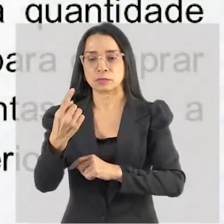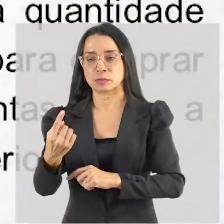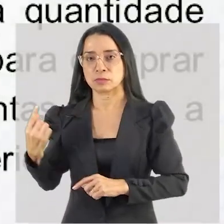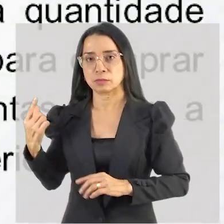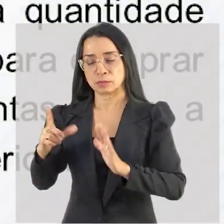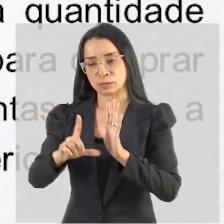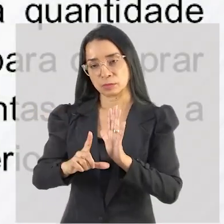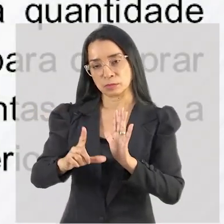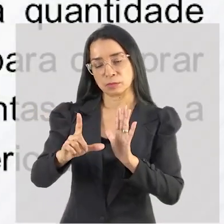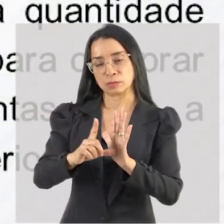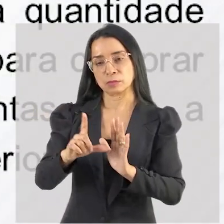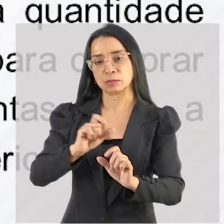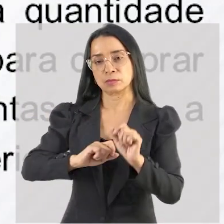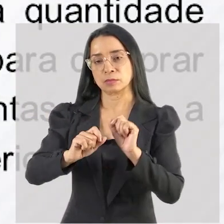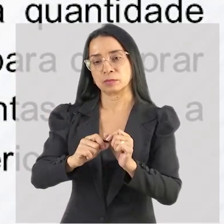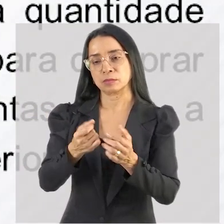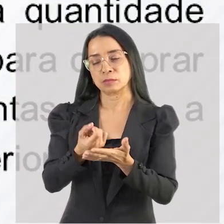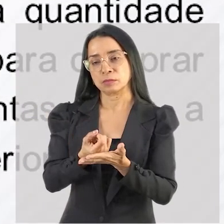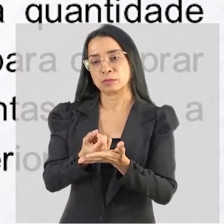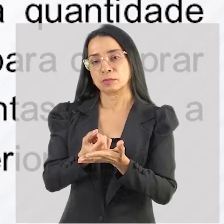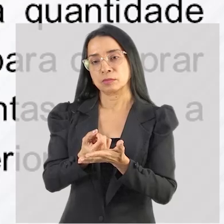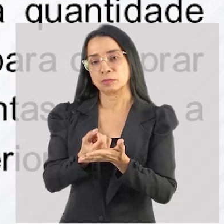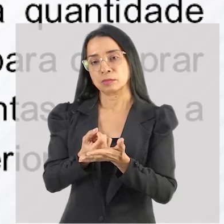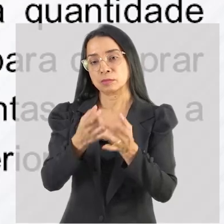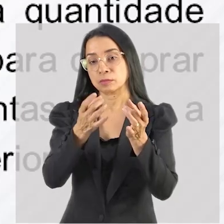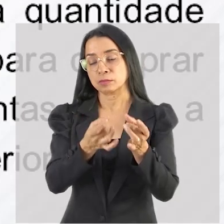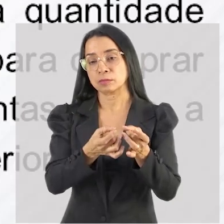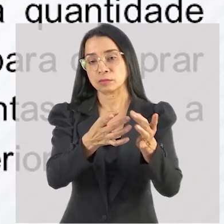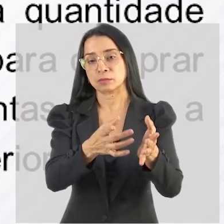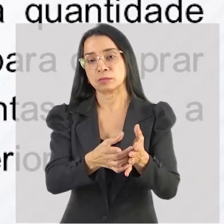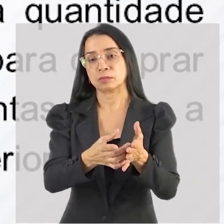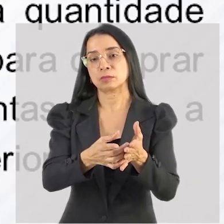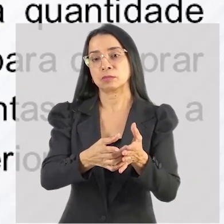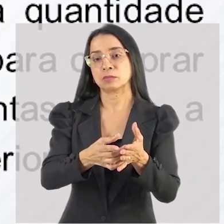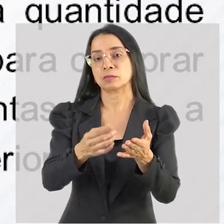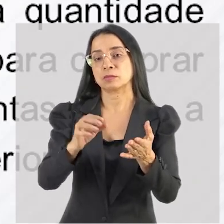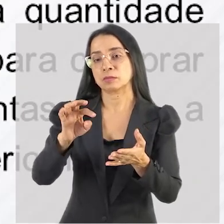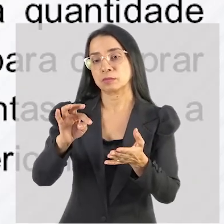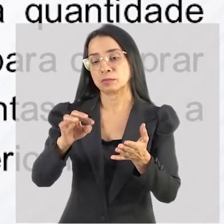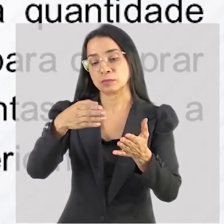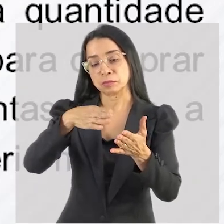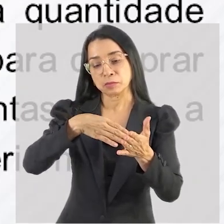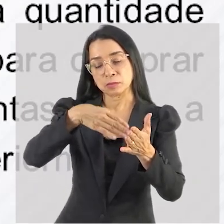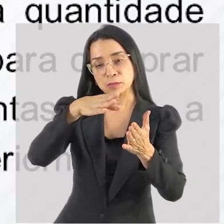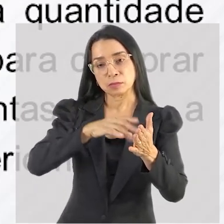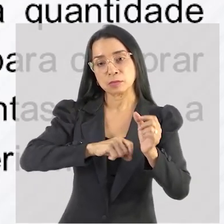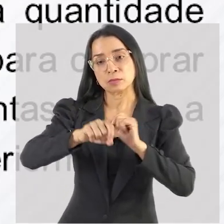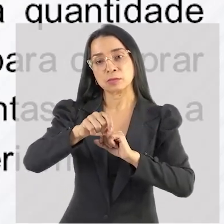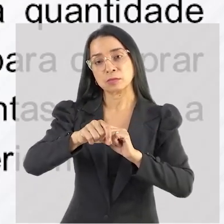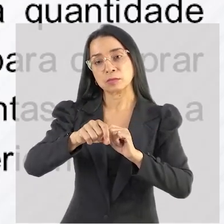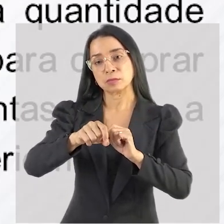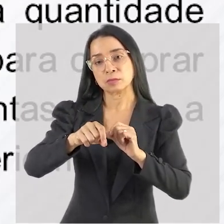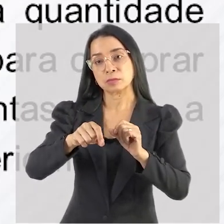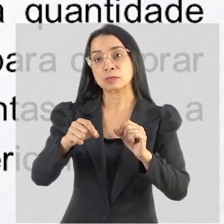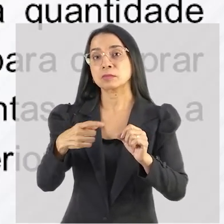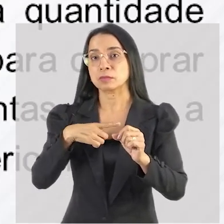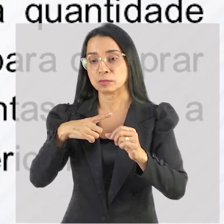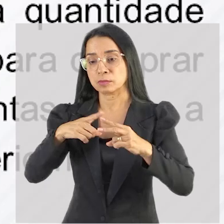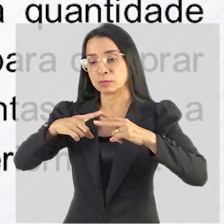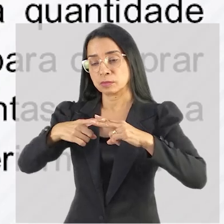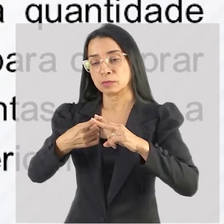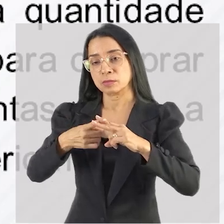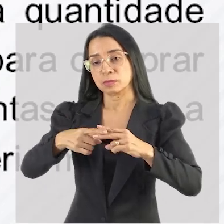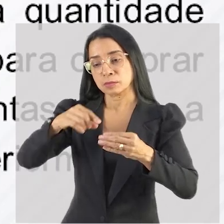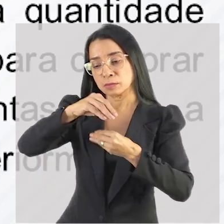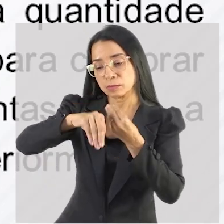Uma loja que vende tintas tem uma máquina que efetua misturas de variadas cores para obter